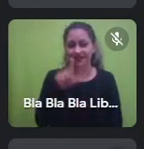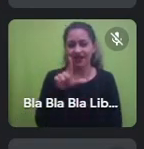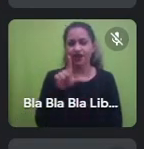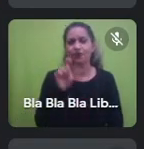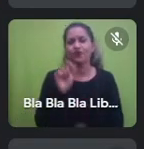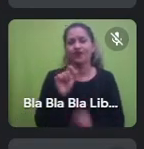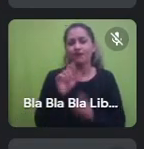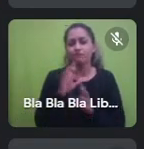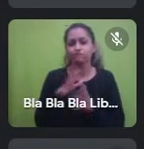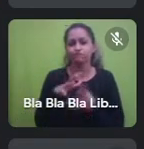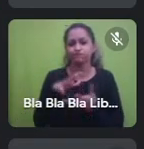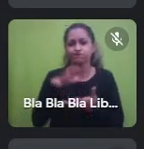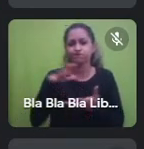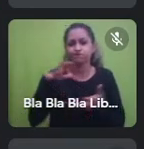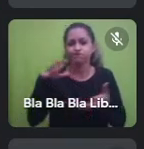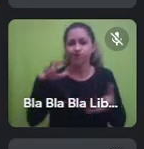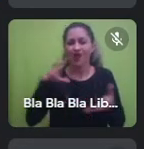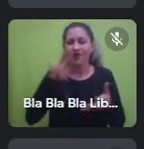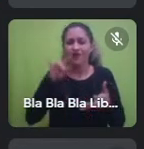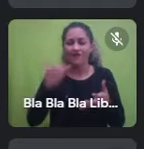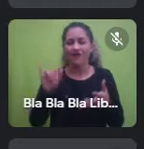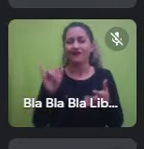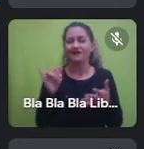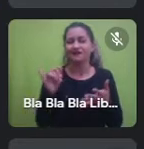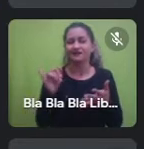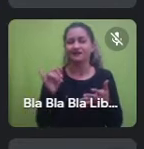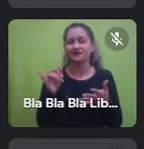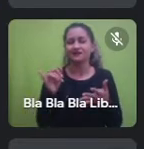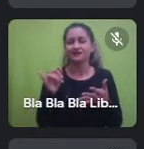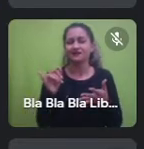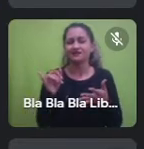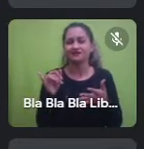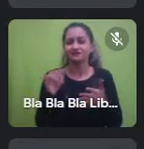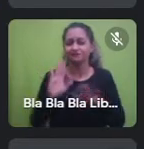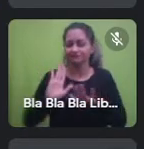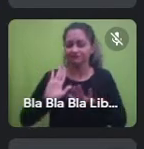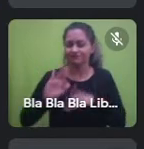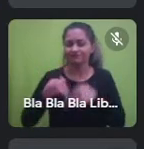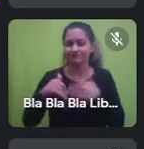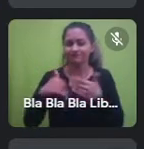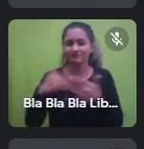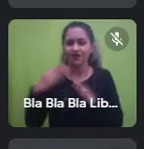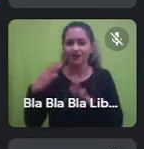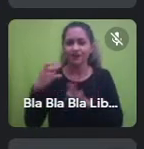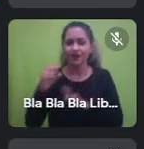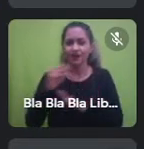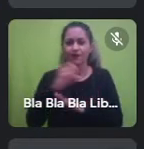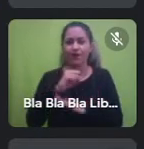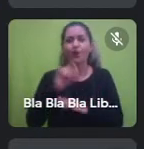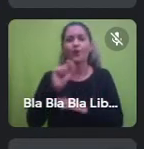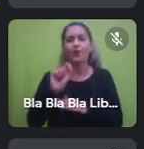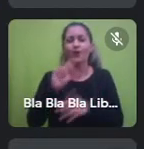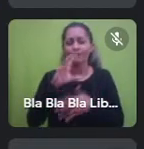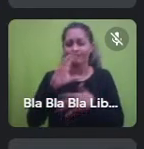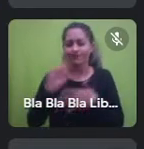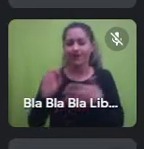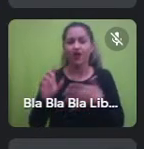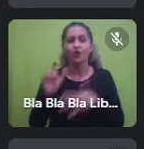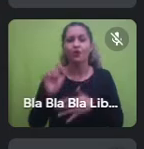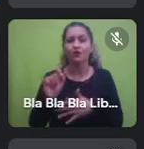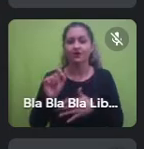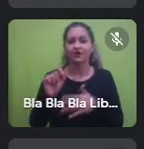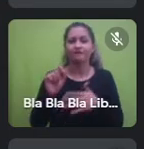bioacumulação, em que ele vai passando ao longo da cadeia, ao longo do meio abiótico para o meio